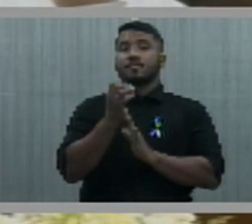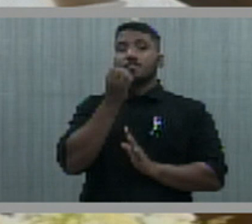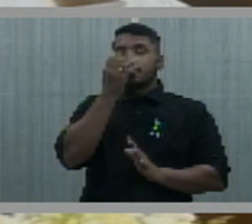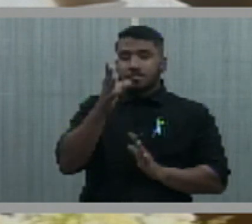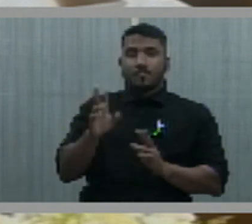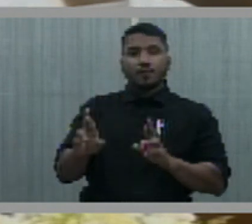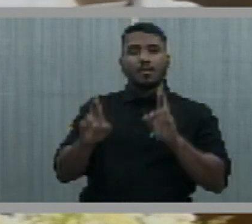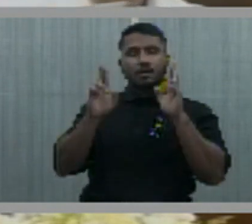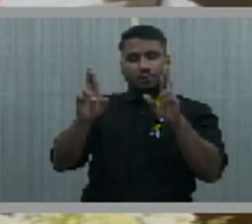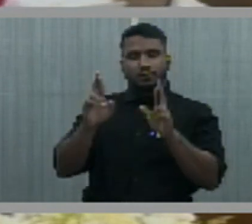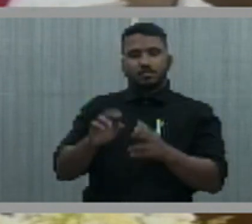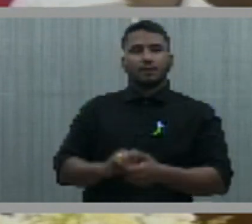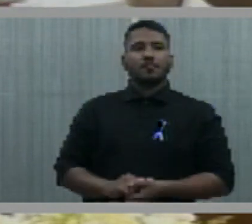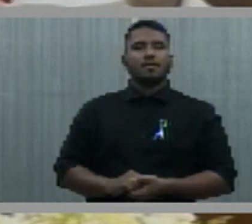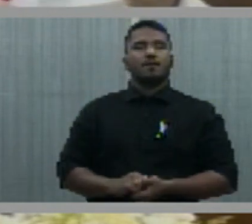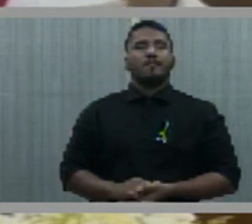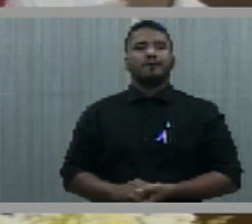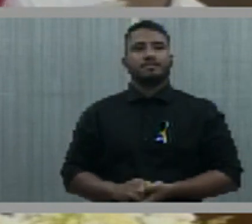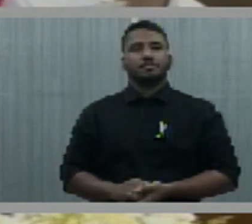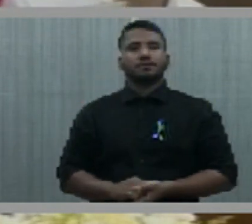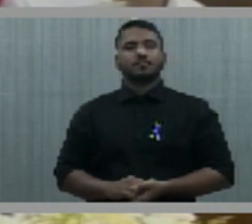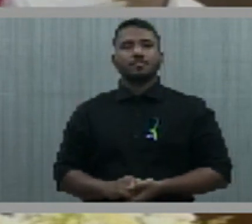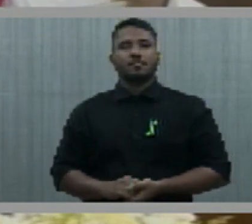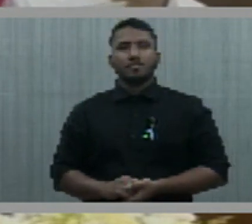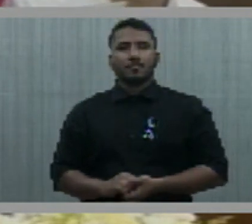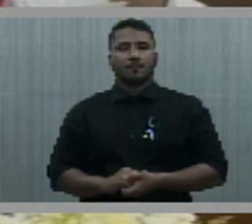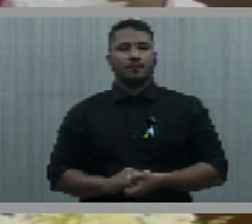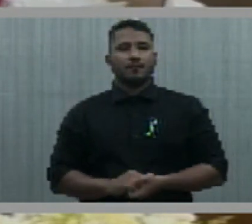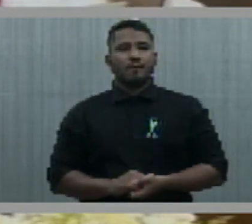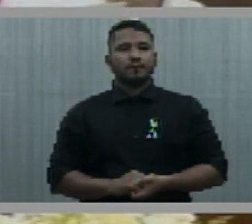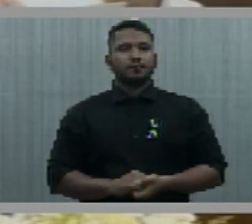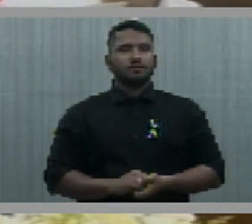Esperança, da Boa Sentença, desculpa.